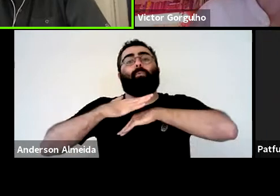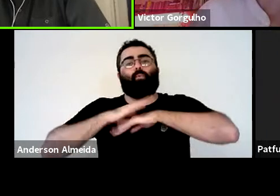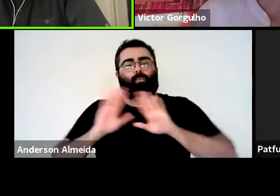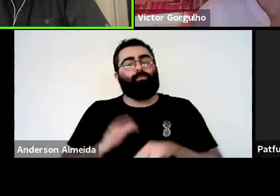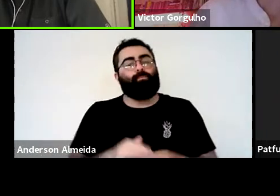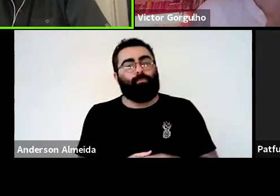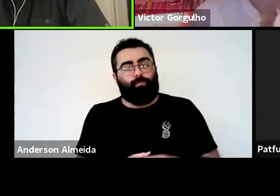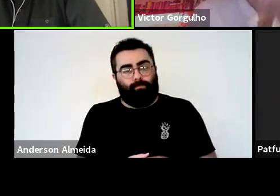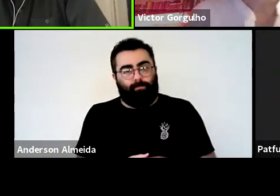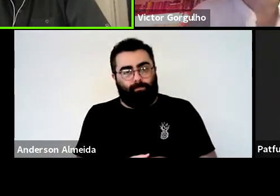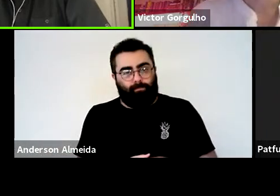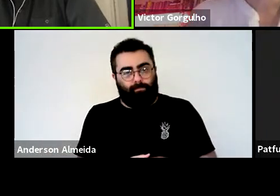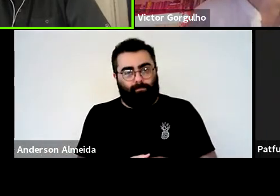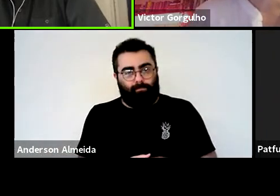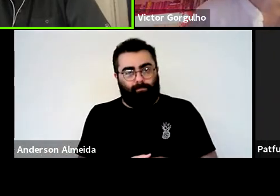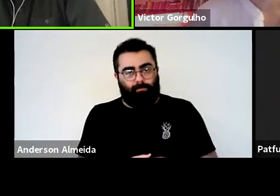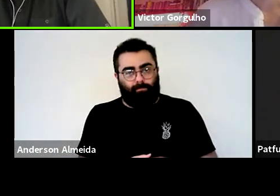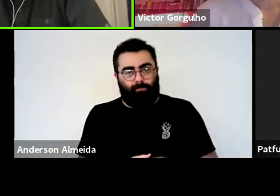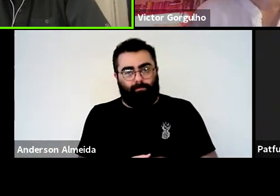tempo.